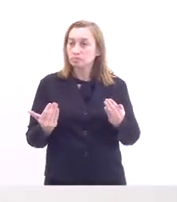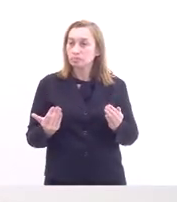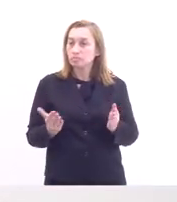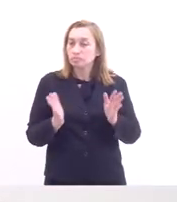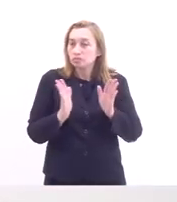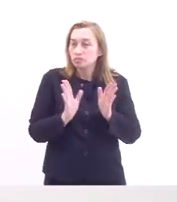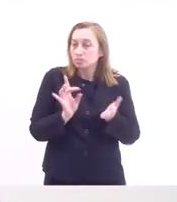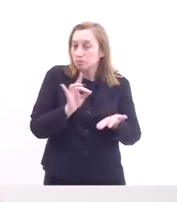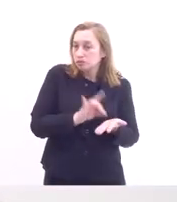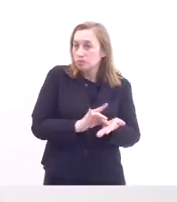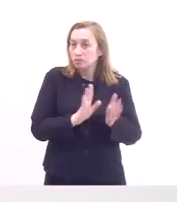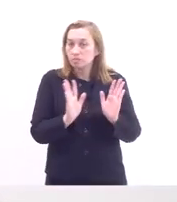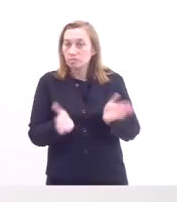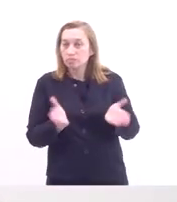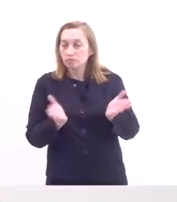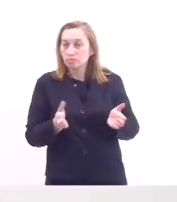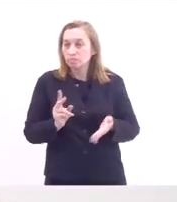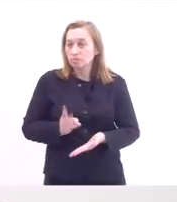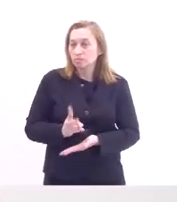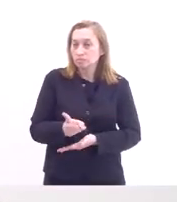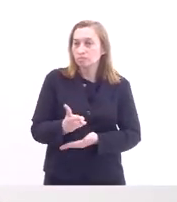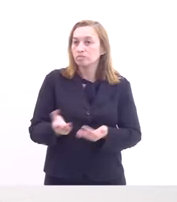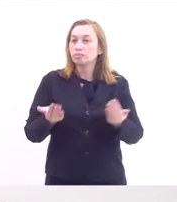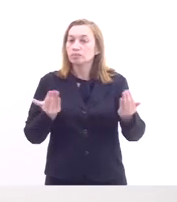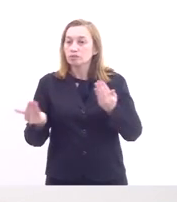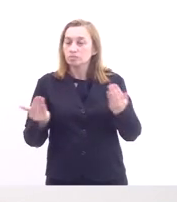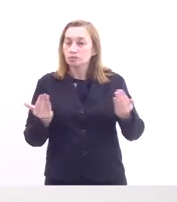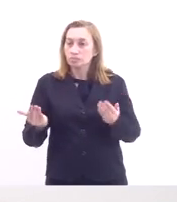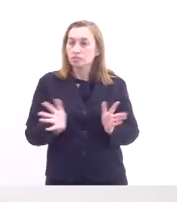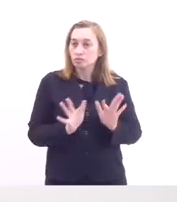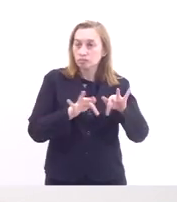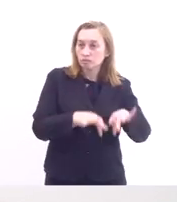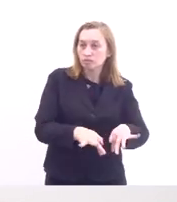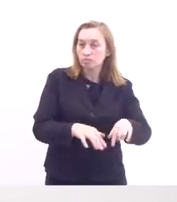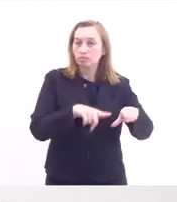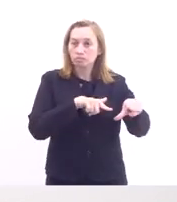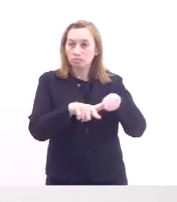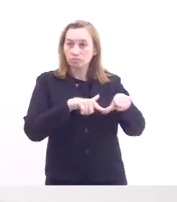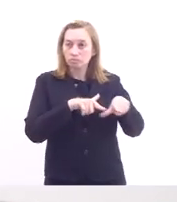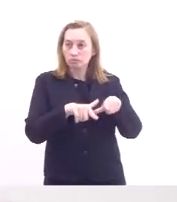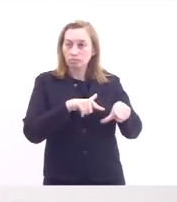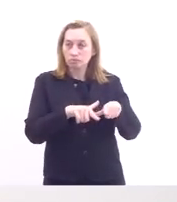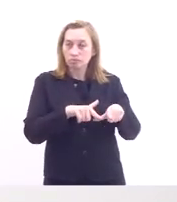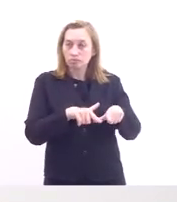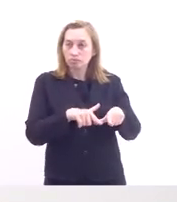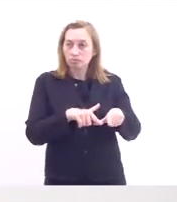atual. Talvez, como a gente está sempre comparando aqui com o final do exercício, né,